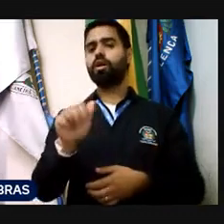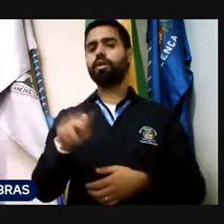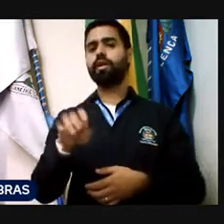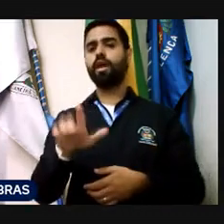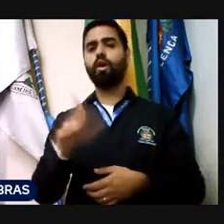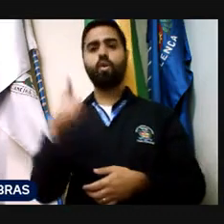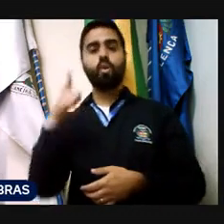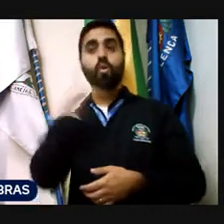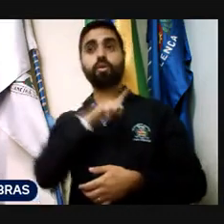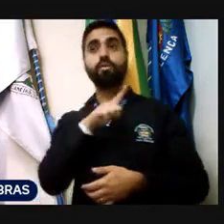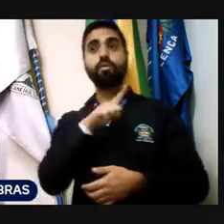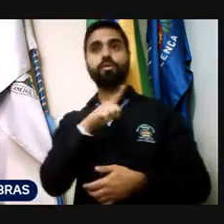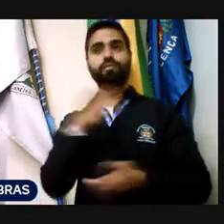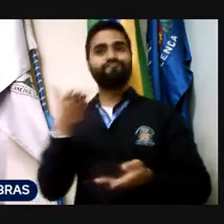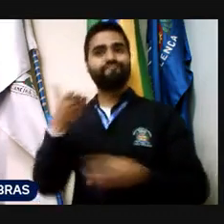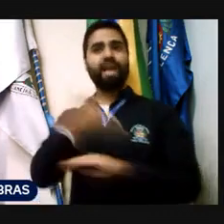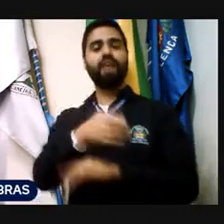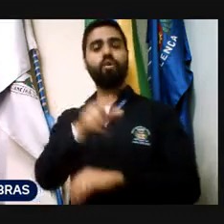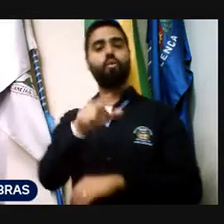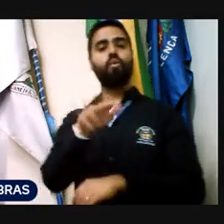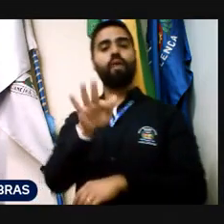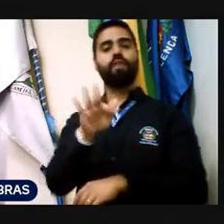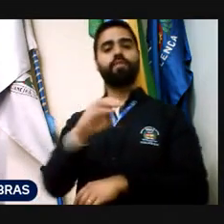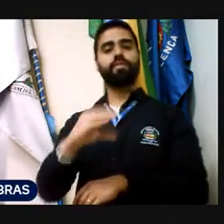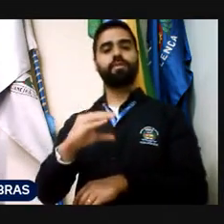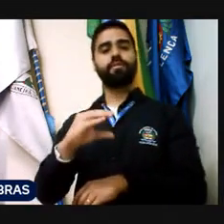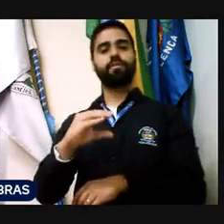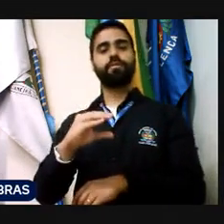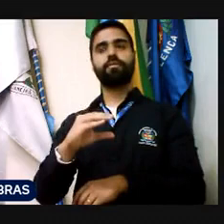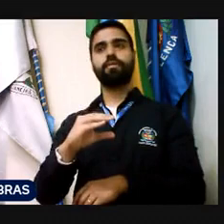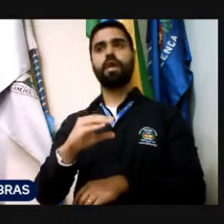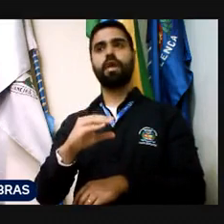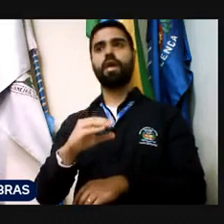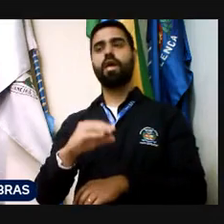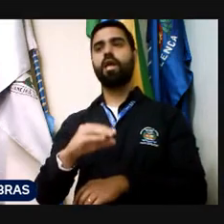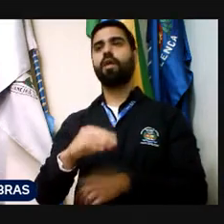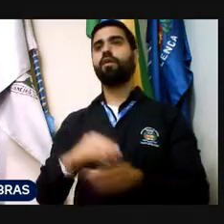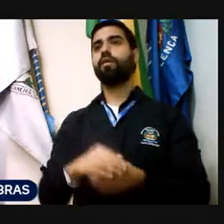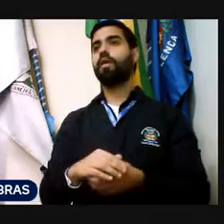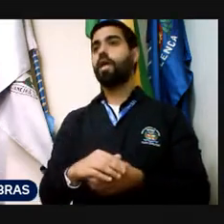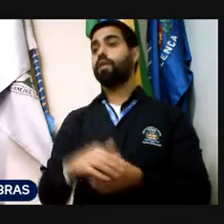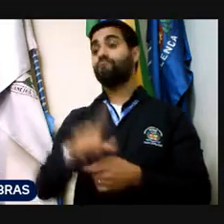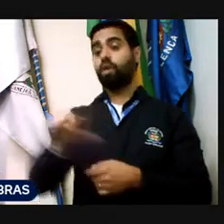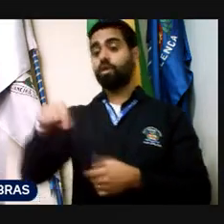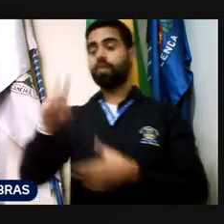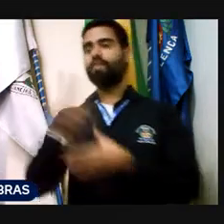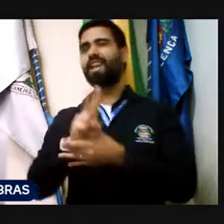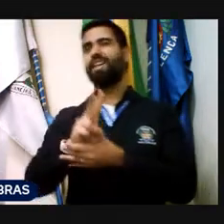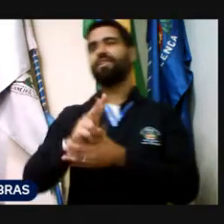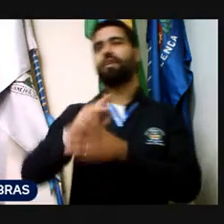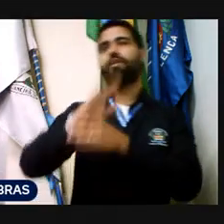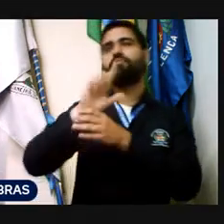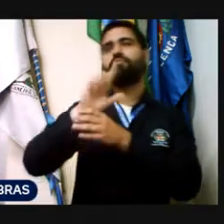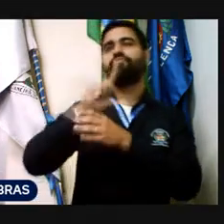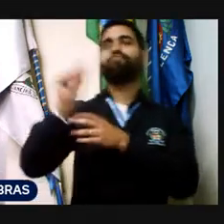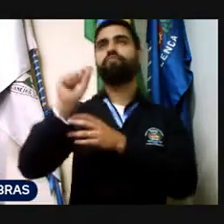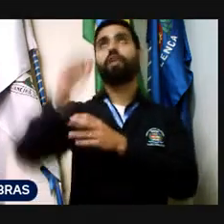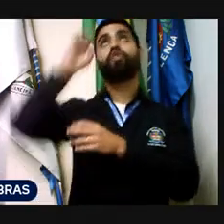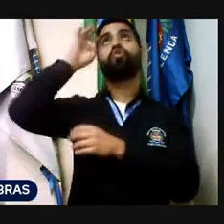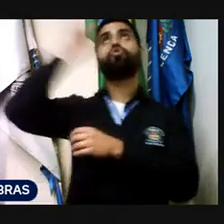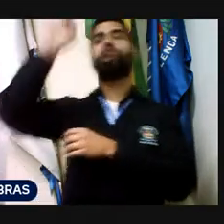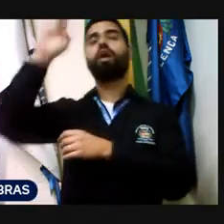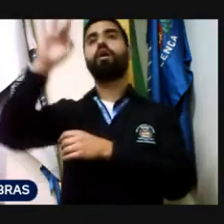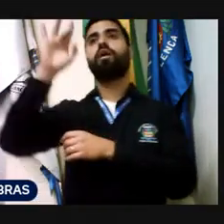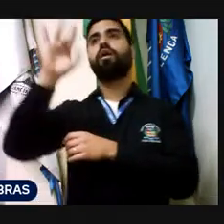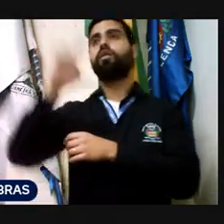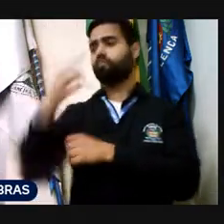chegar ao UFC, que é o maior evento do planeta, né? Daniel sai daqui de Valença com sonhos, Daniel que foi acolhido